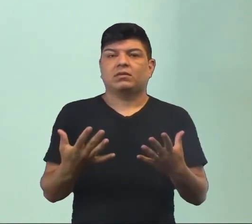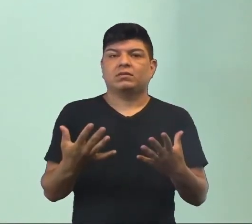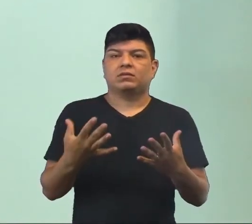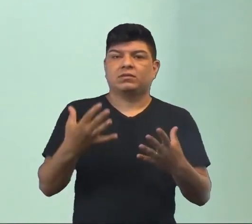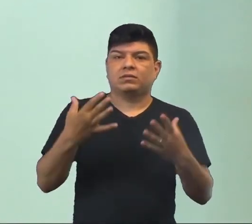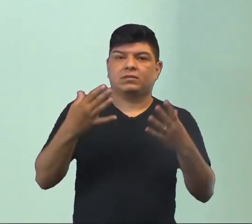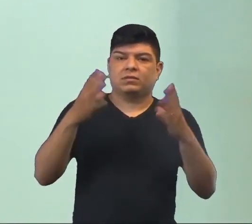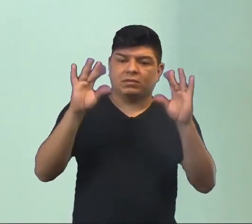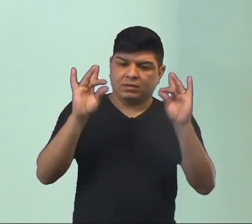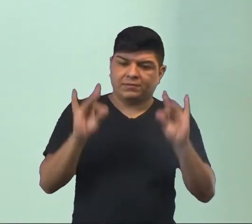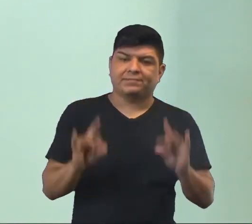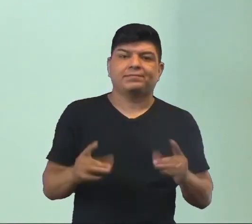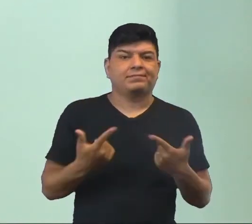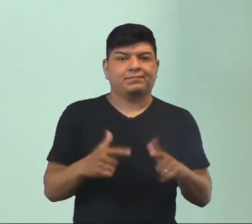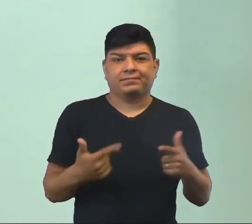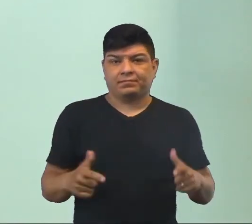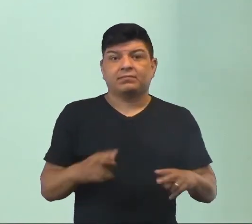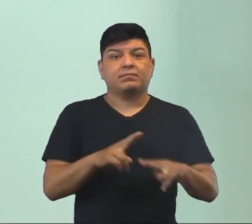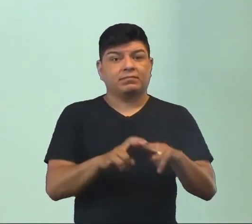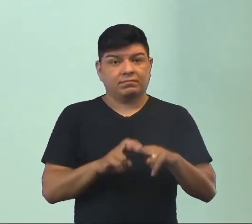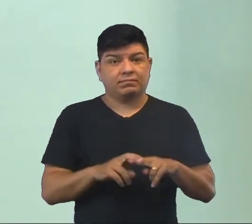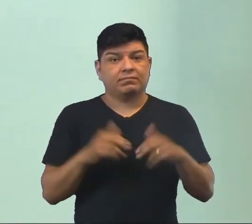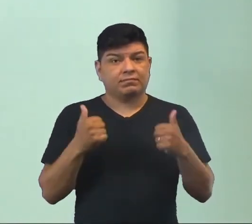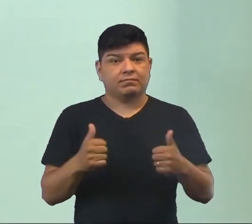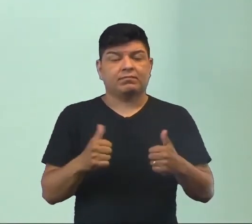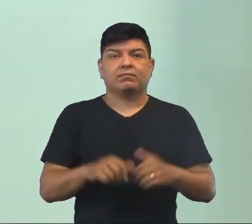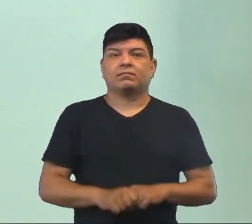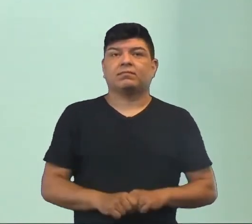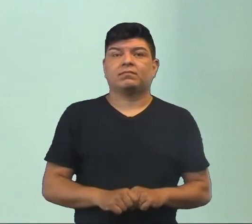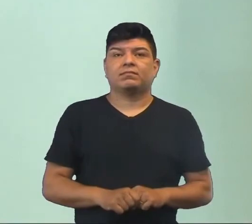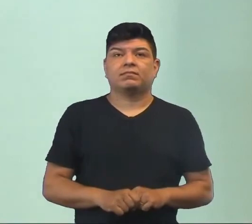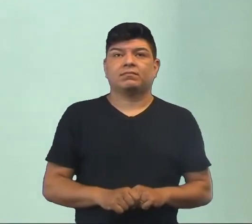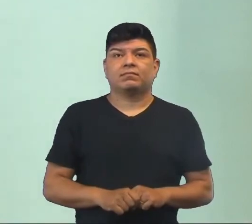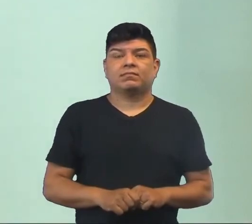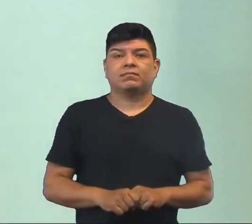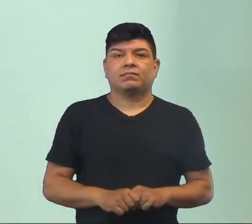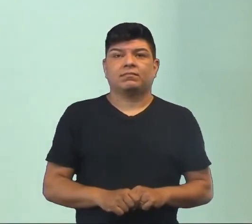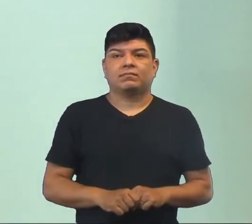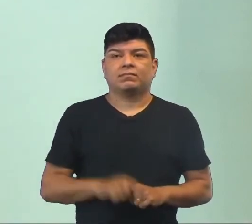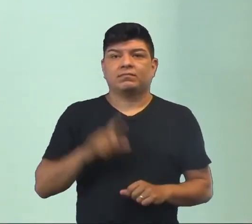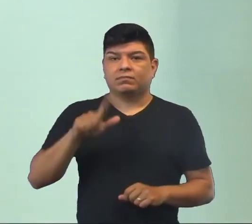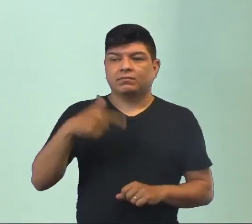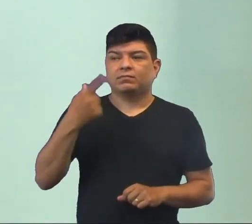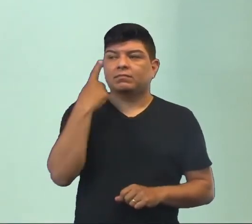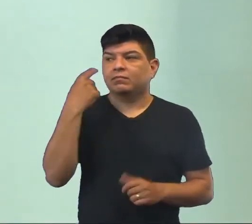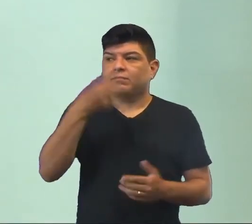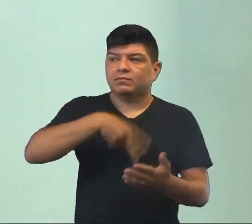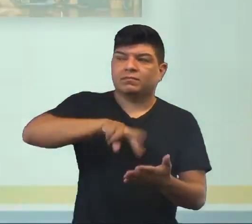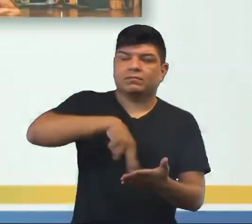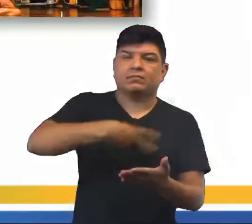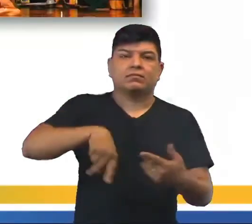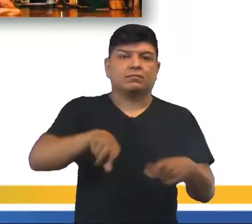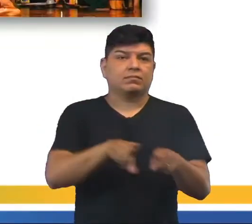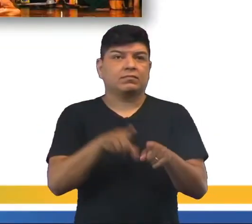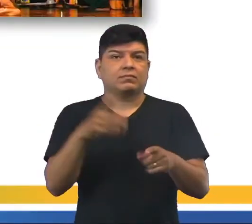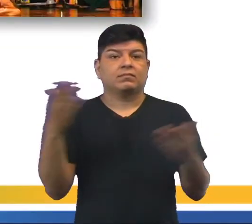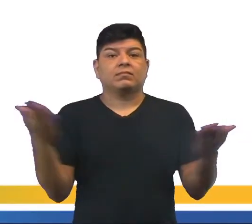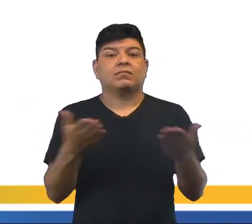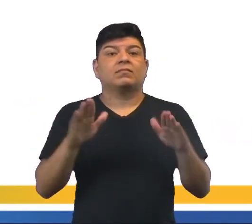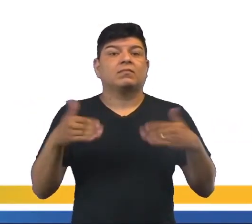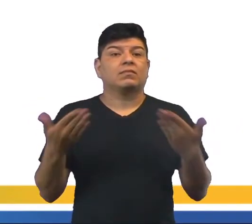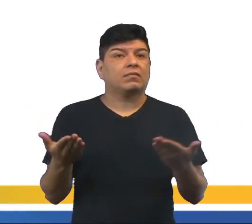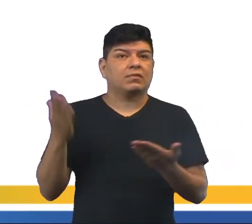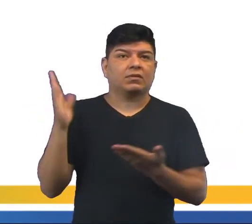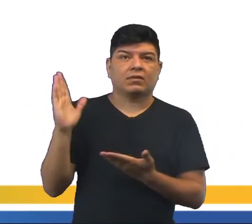bem definido, né? Então é isso. Então a gente vai ver outro tipo de dança também, né? Vamos ver qual vai